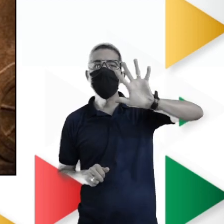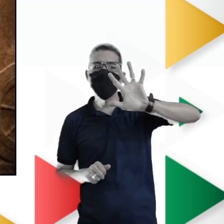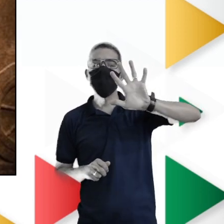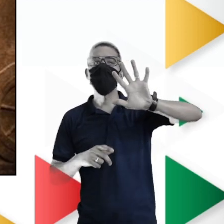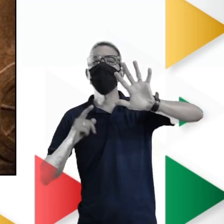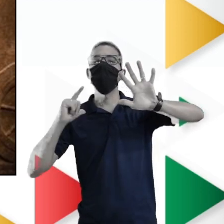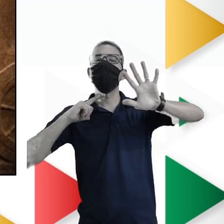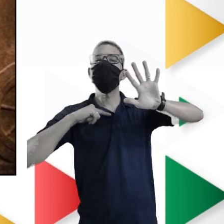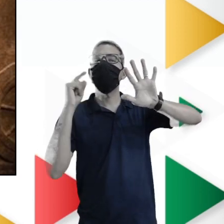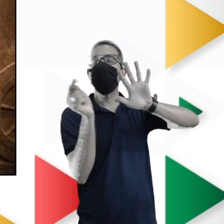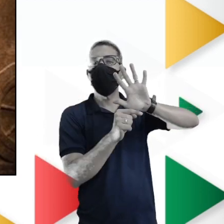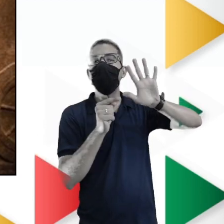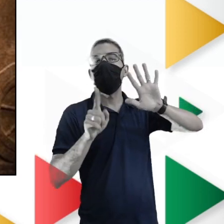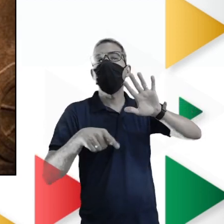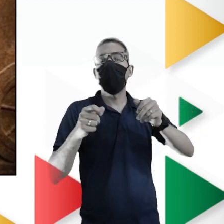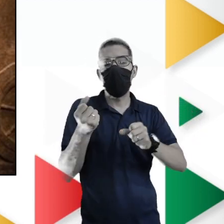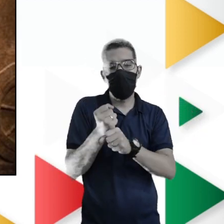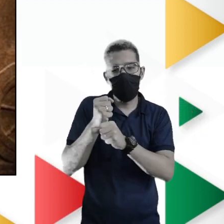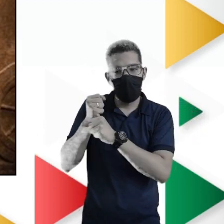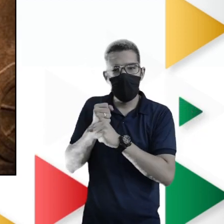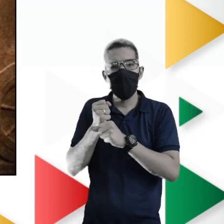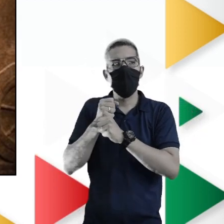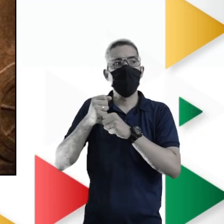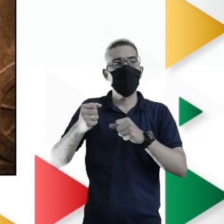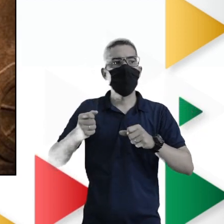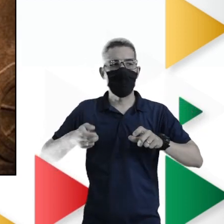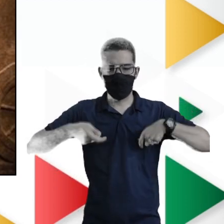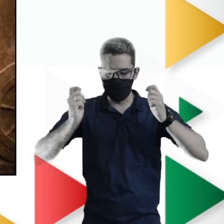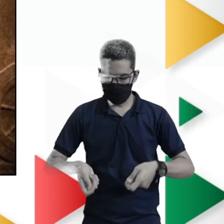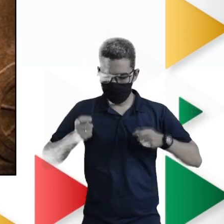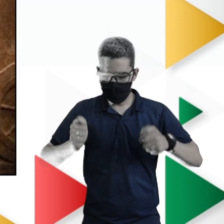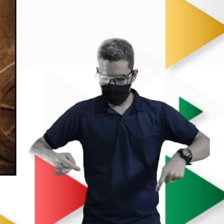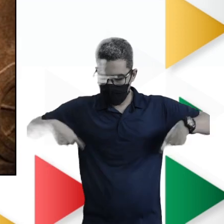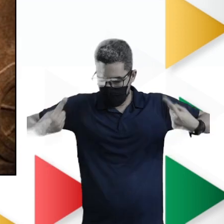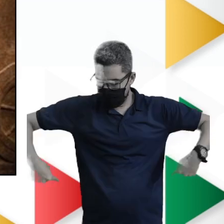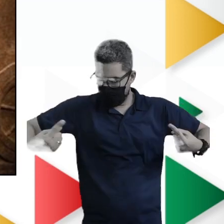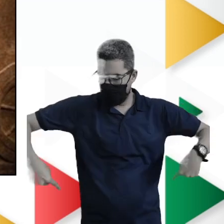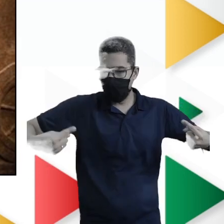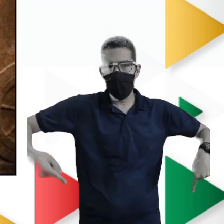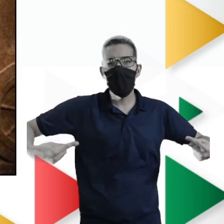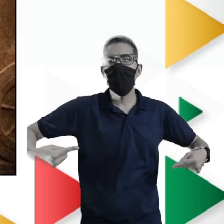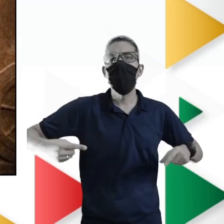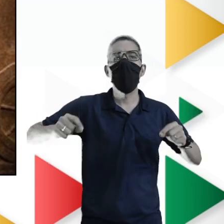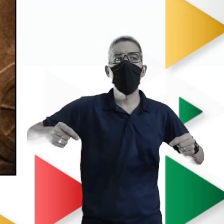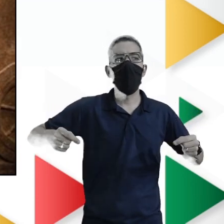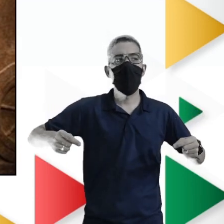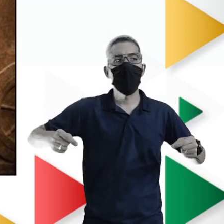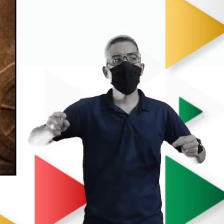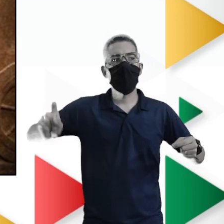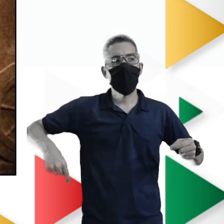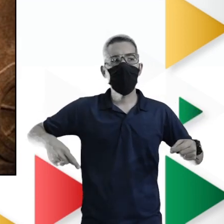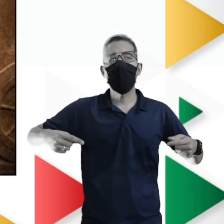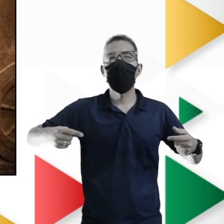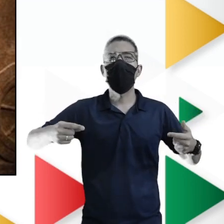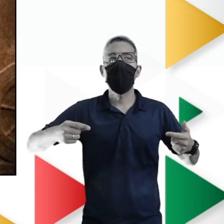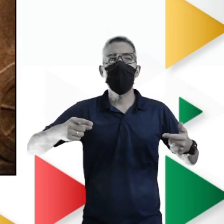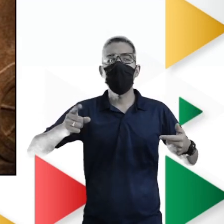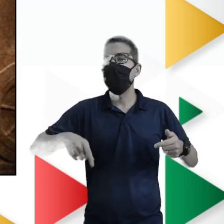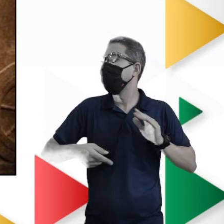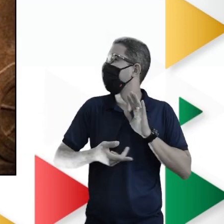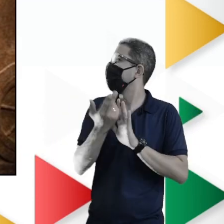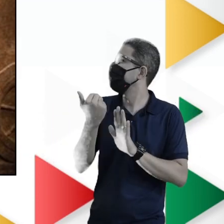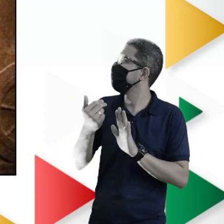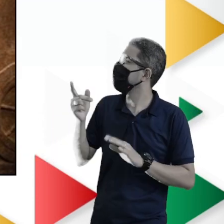mesopotâmios, construíram carros cujas rodas tinham raios opostos. Essa imagem